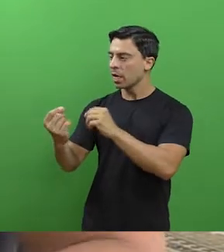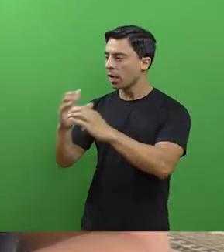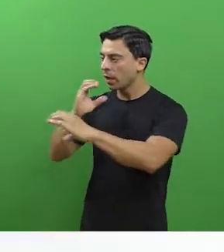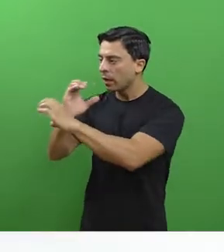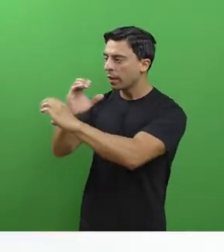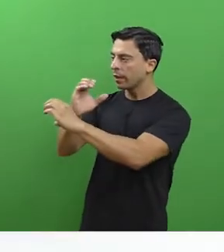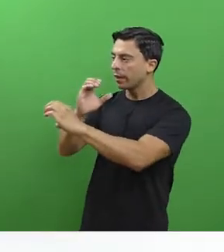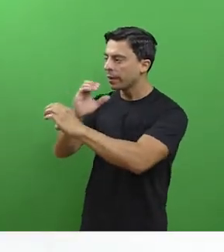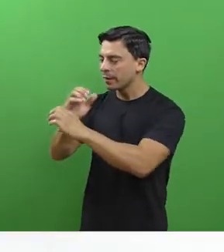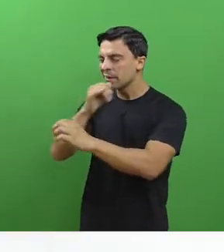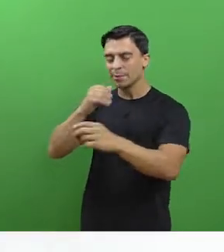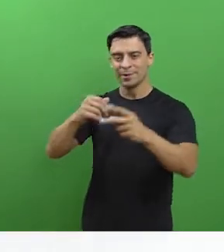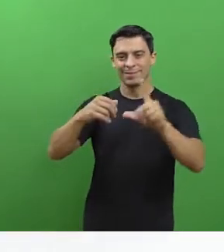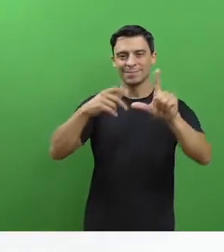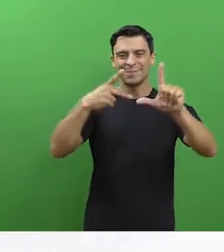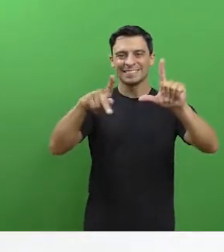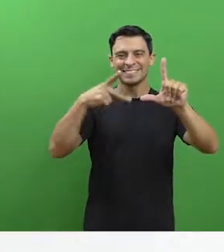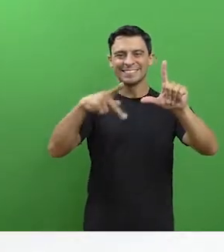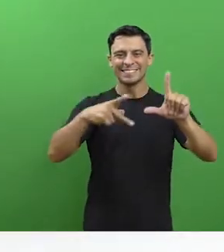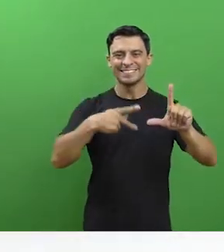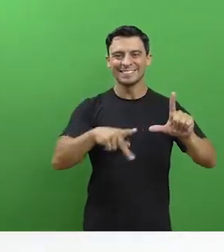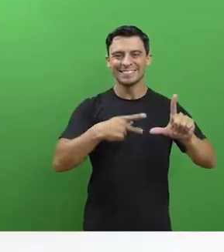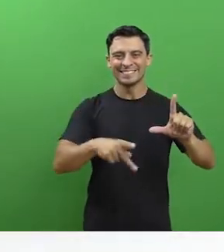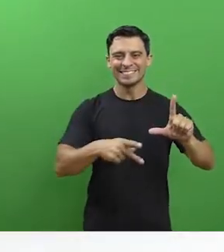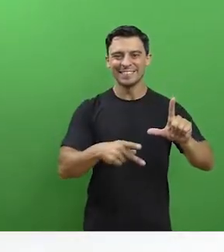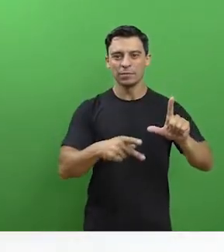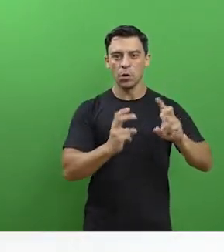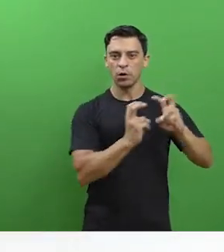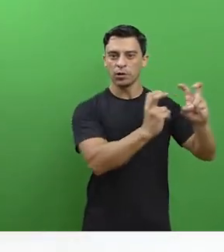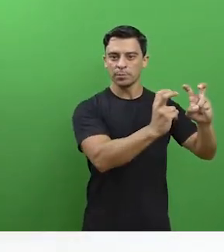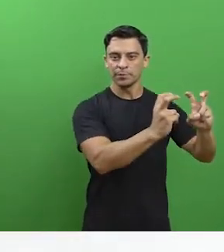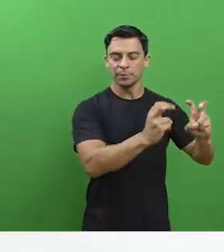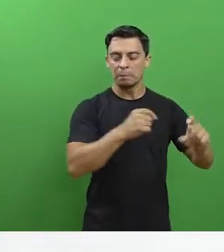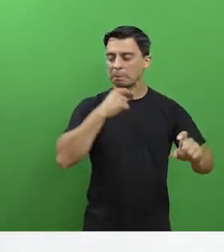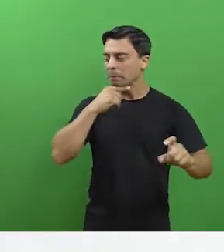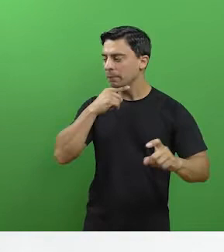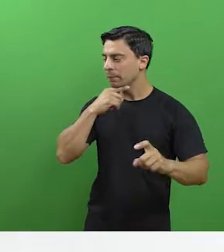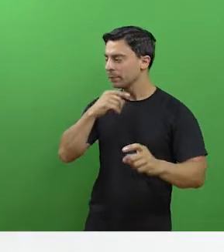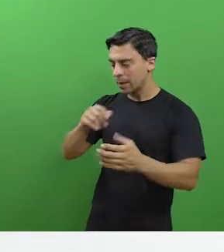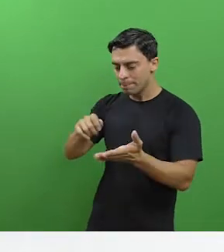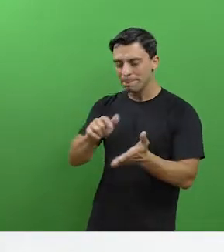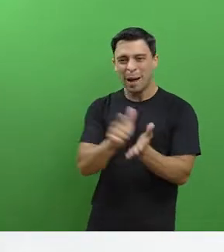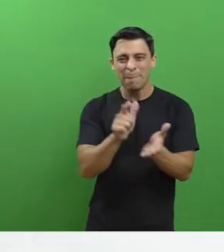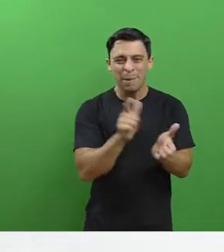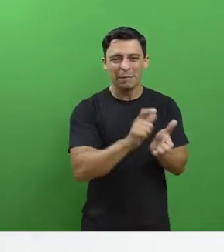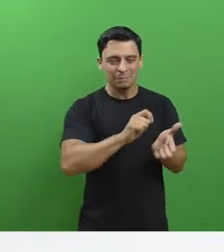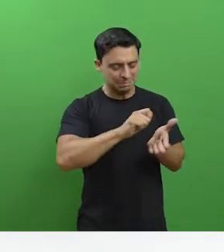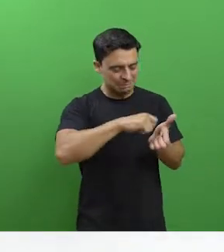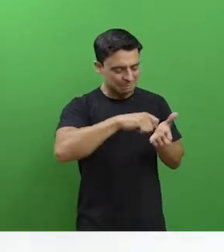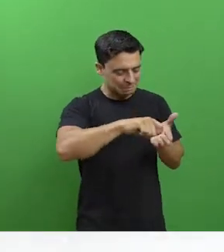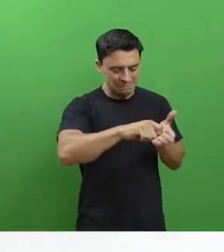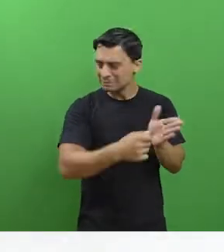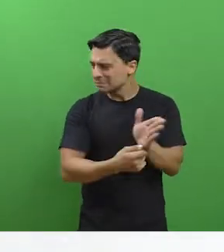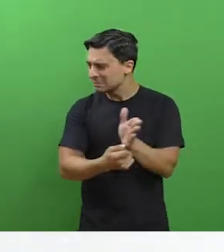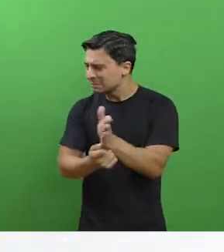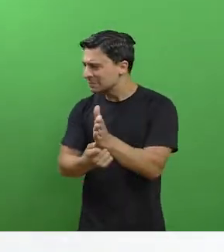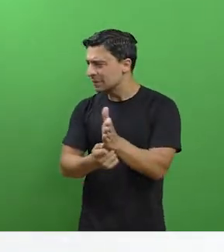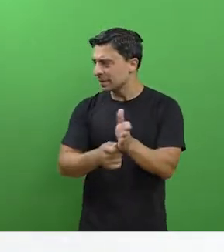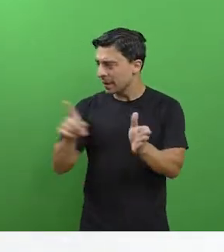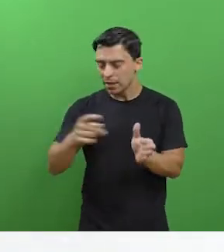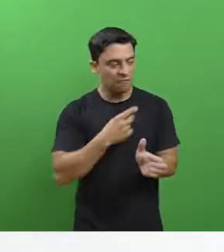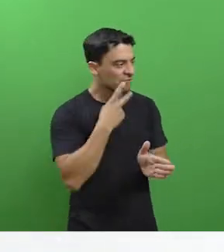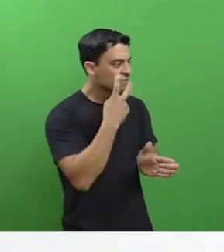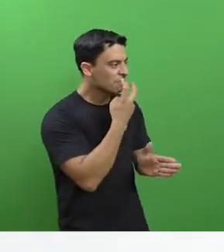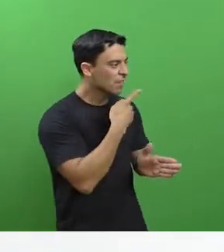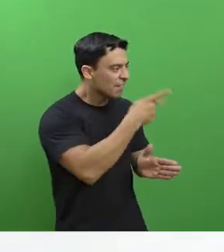passe livre, daí escrevia no papel, não, o surdo não entendia, ficava falando, o surdo também não entendia, e daí o surdo também não conseguia se expressar,